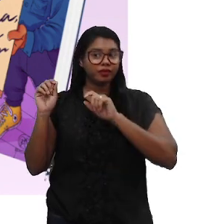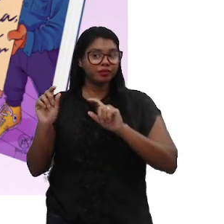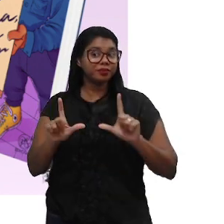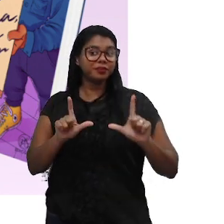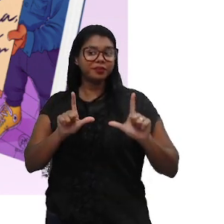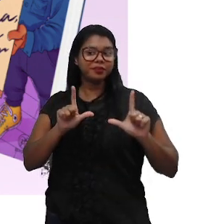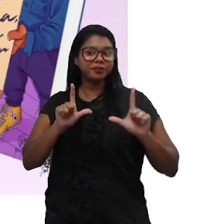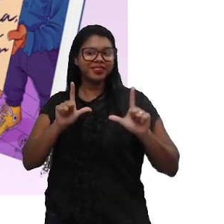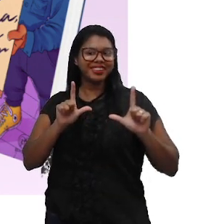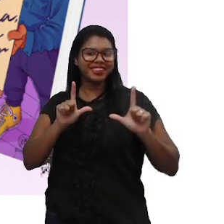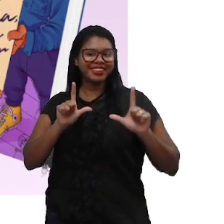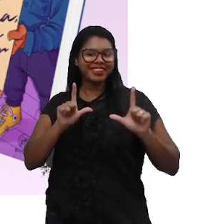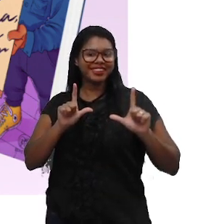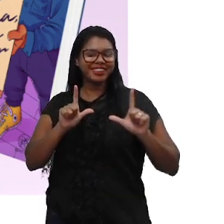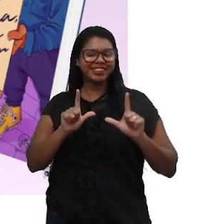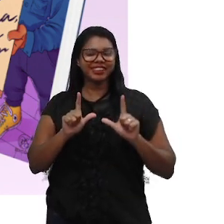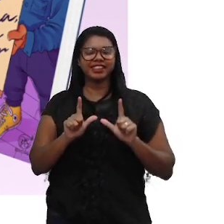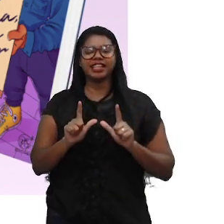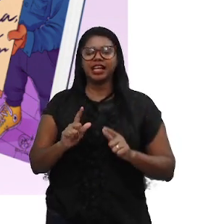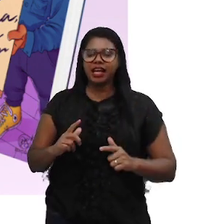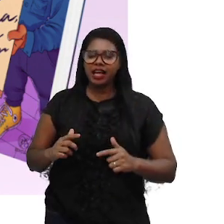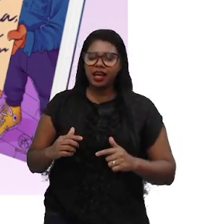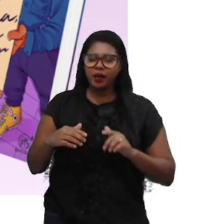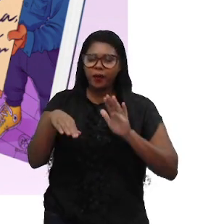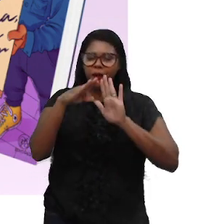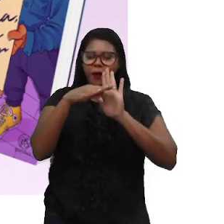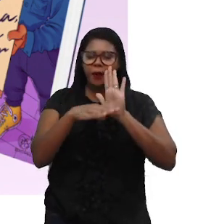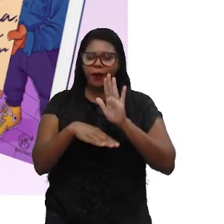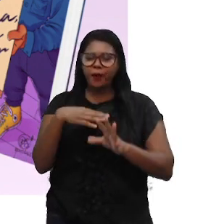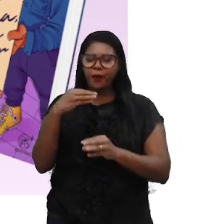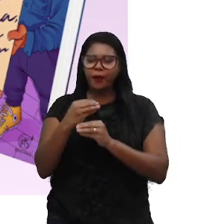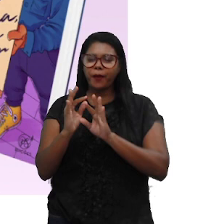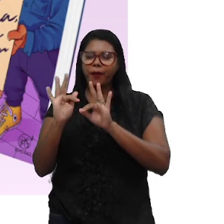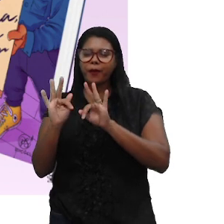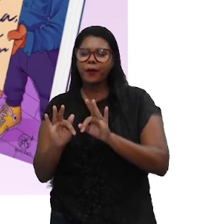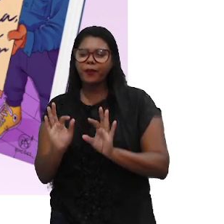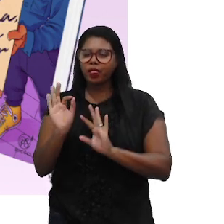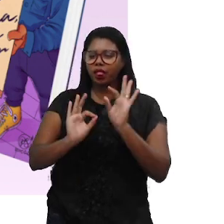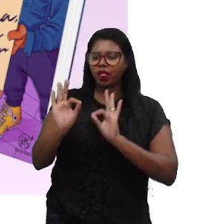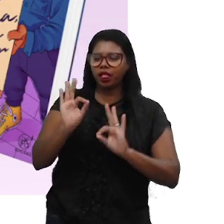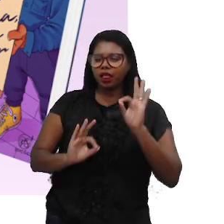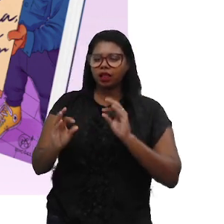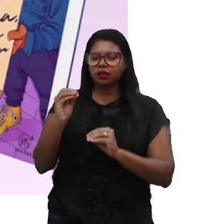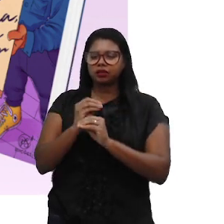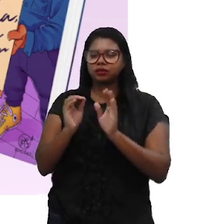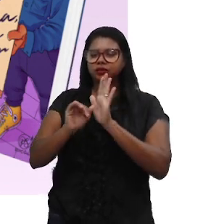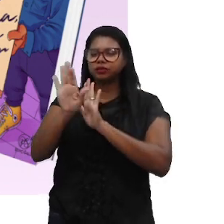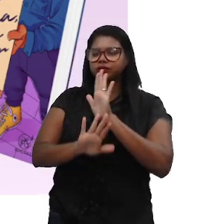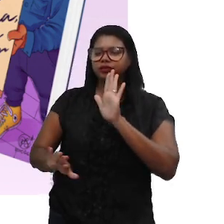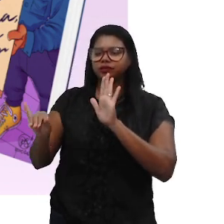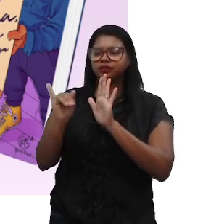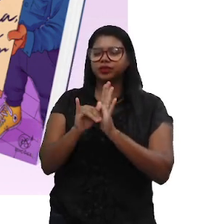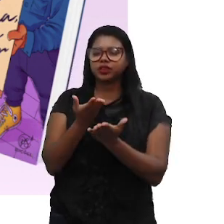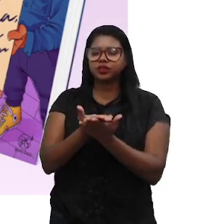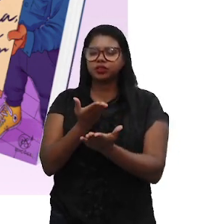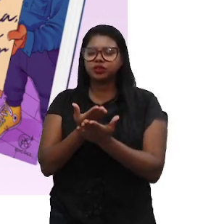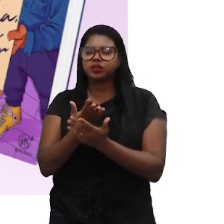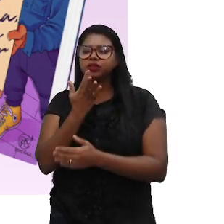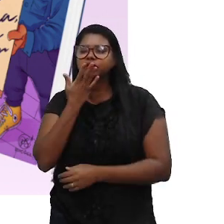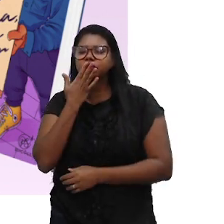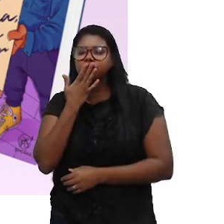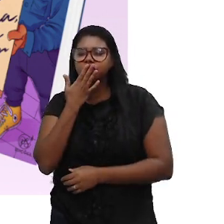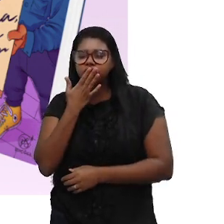mais afinado, né? Que é na etapa de ajustes e finalização. Então, depois de ter feito o esboço, de ter estudado as cores,